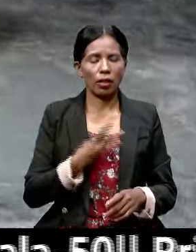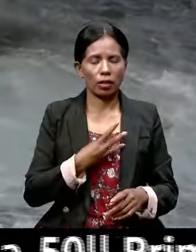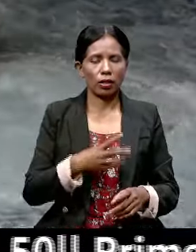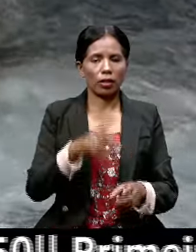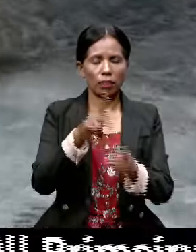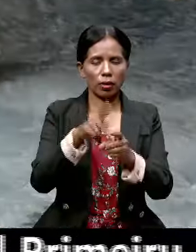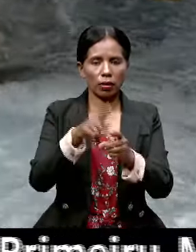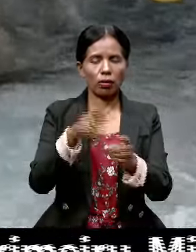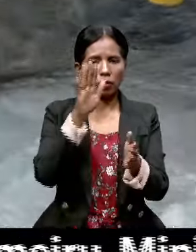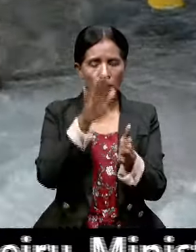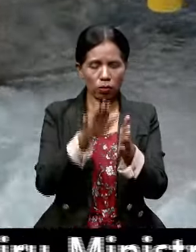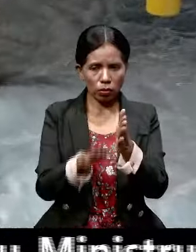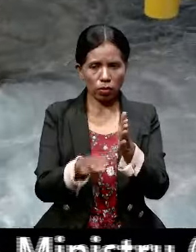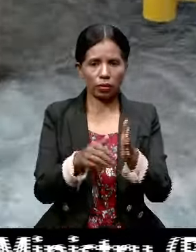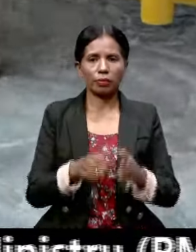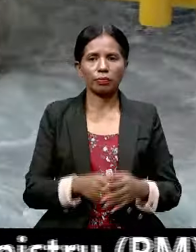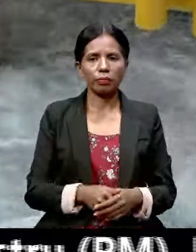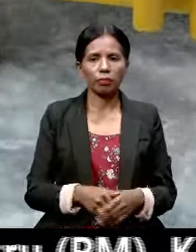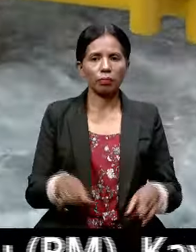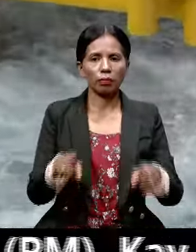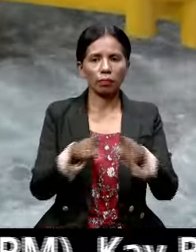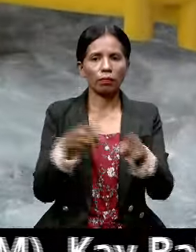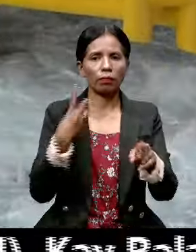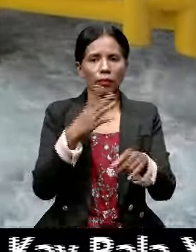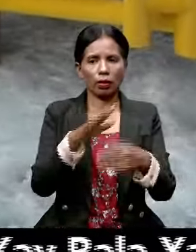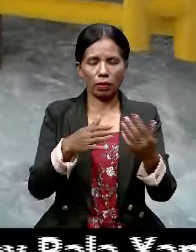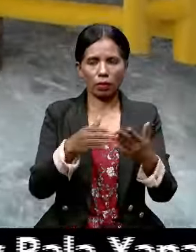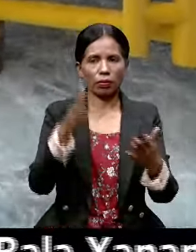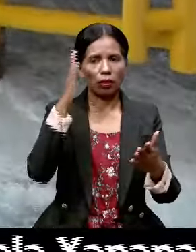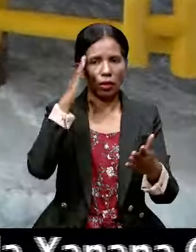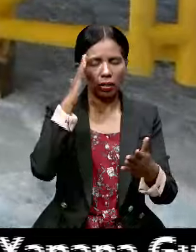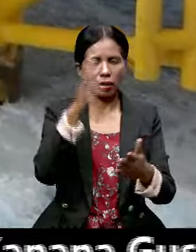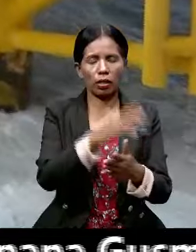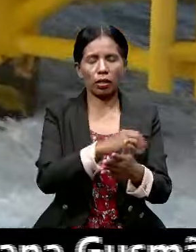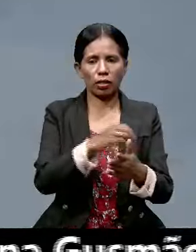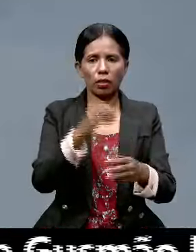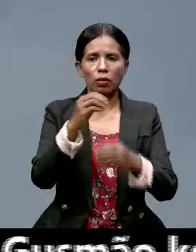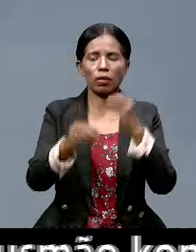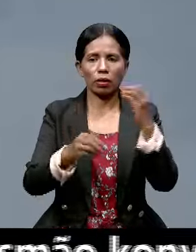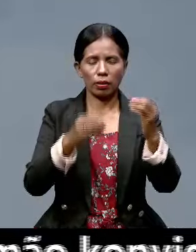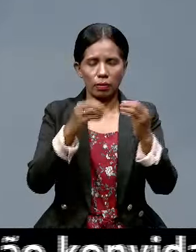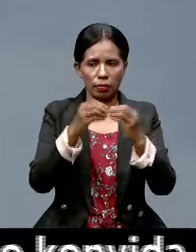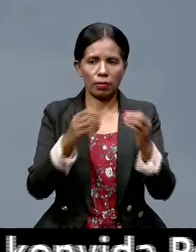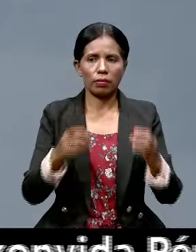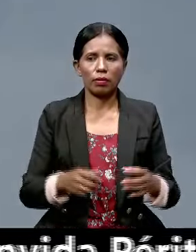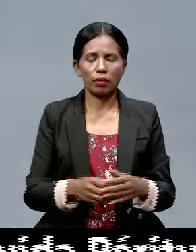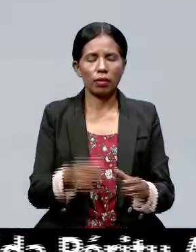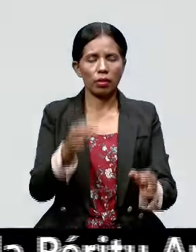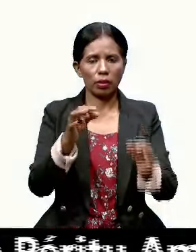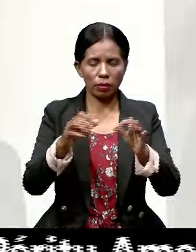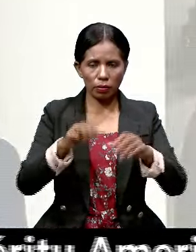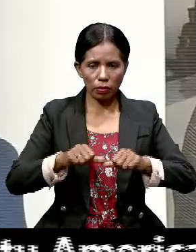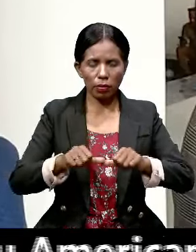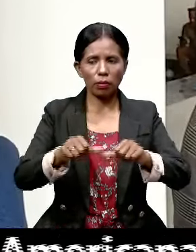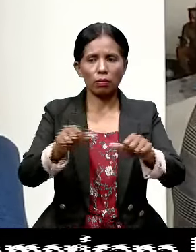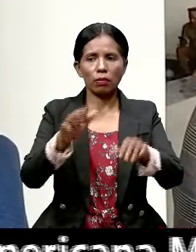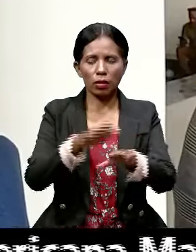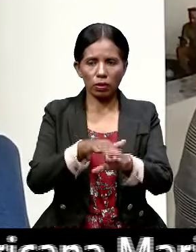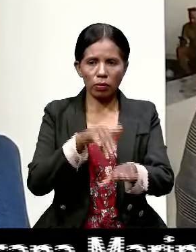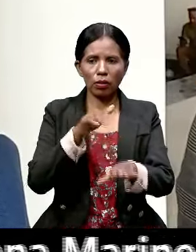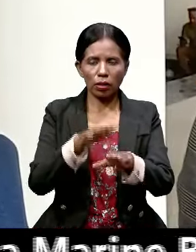a ANP, nessa forma reguladora, forma uma gata, mais que lá em ela, mas